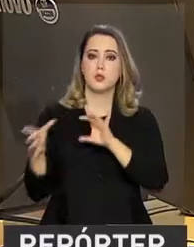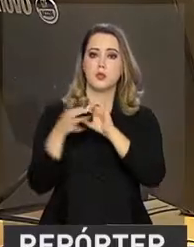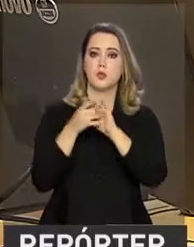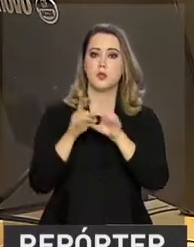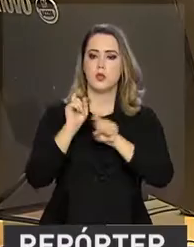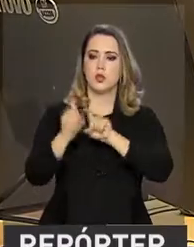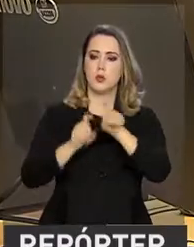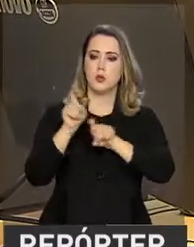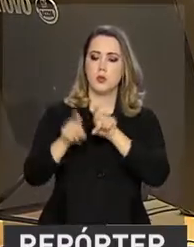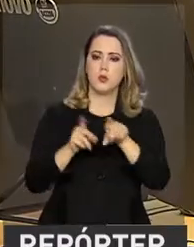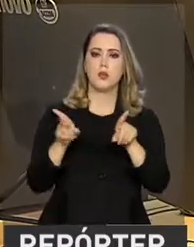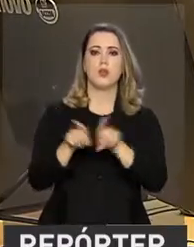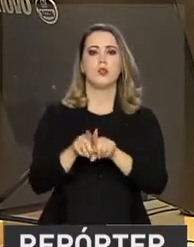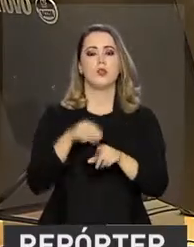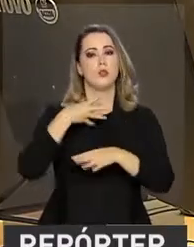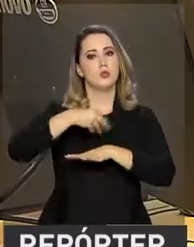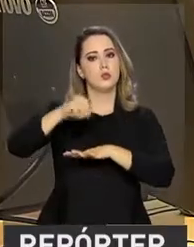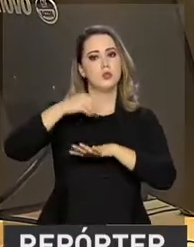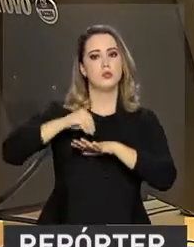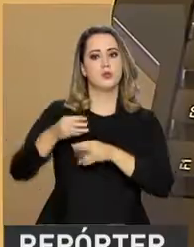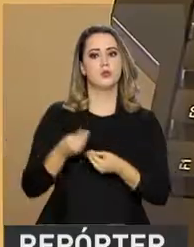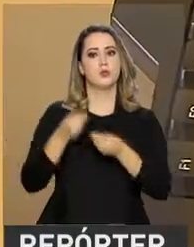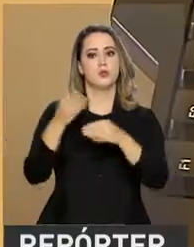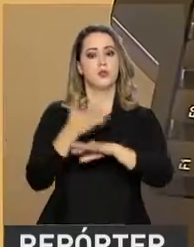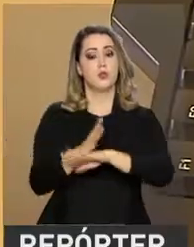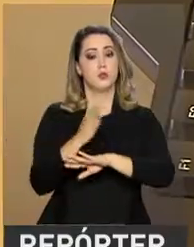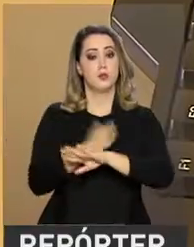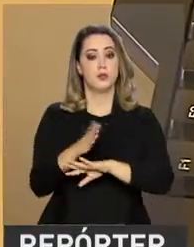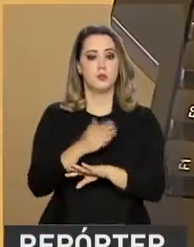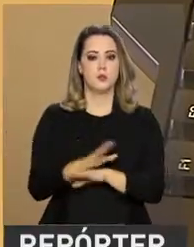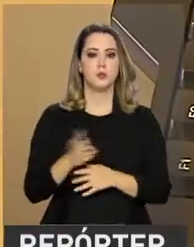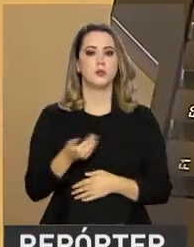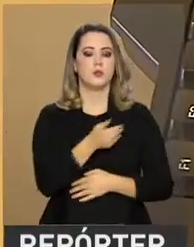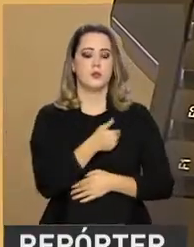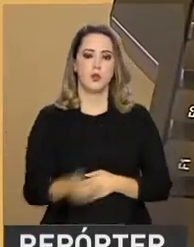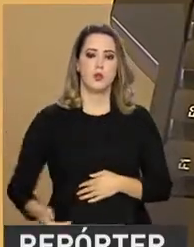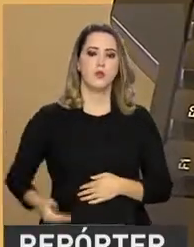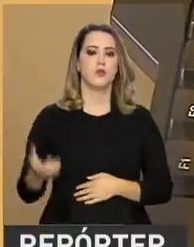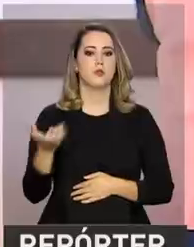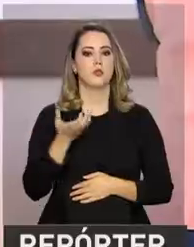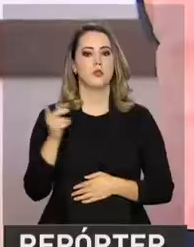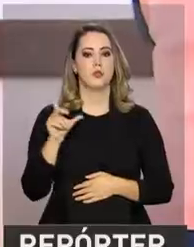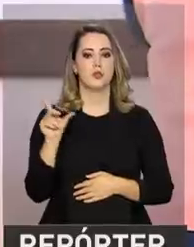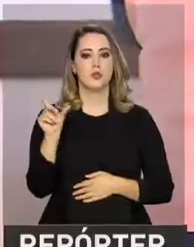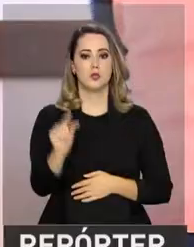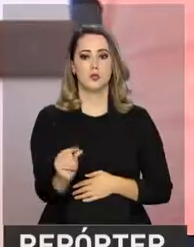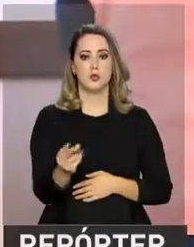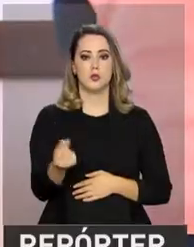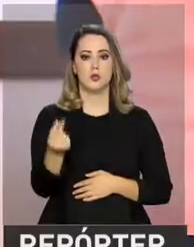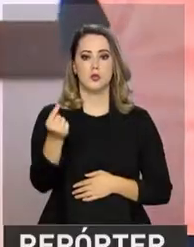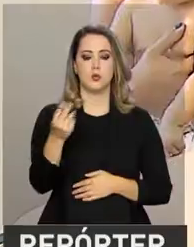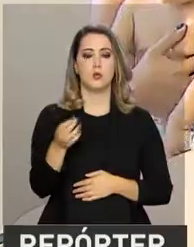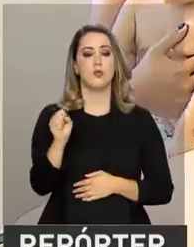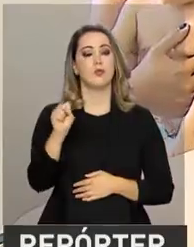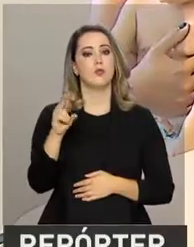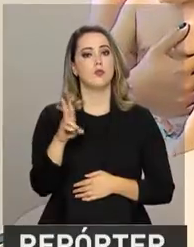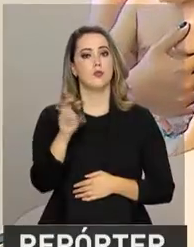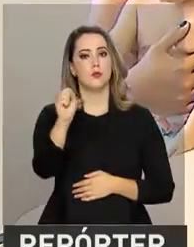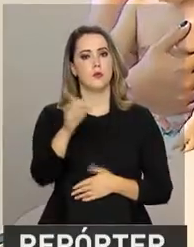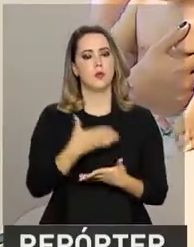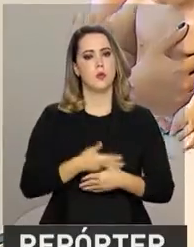fornecer equipamentos e dar treinamento para o governo a medida vai reduzir custos no sistema único de saúde e